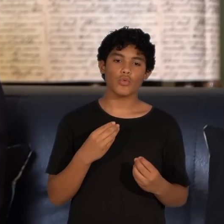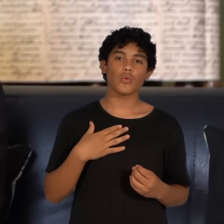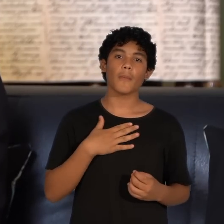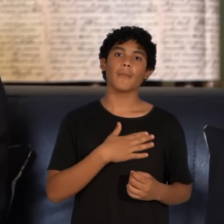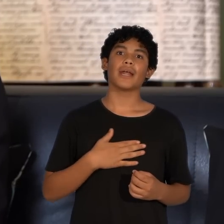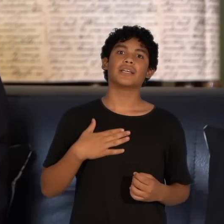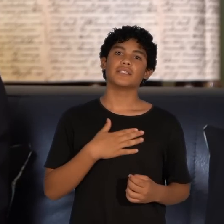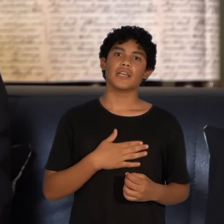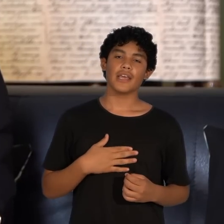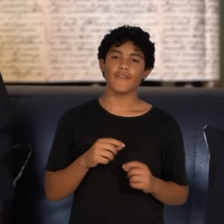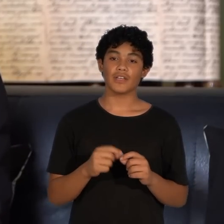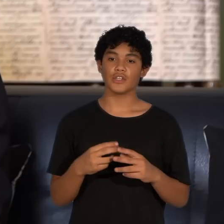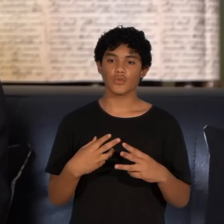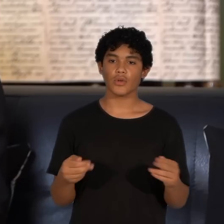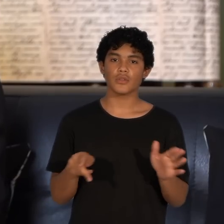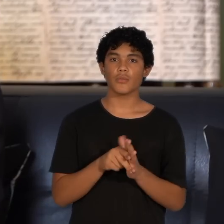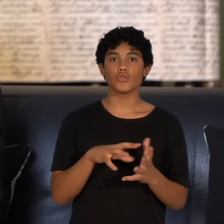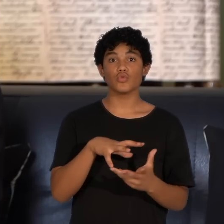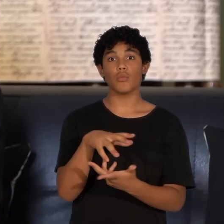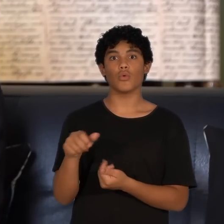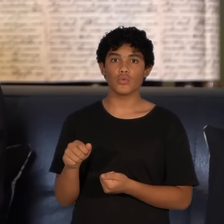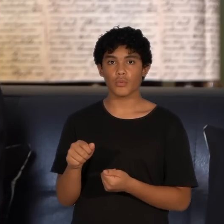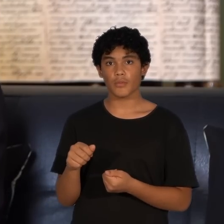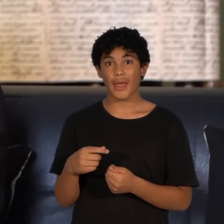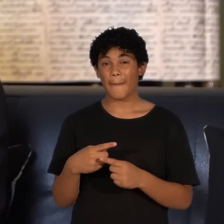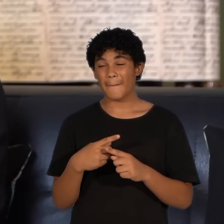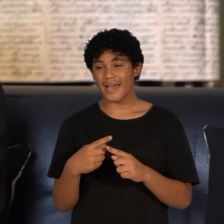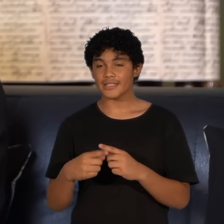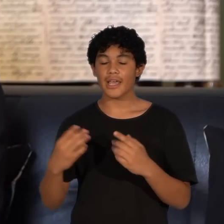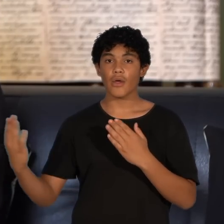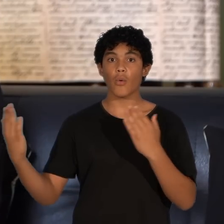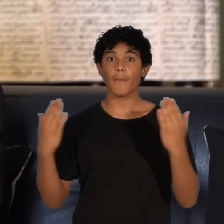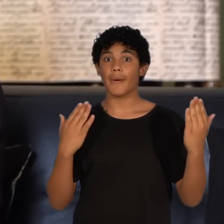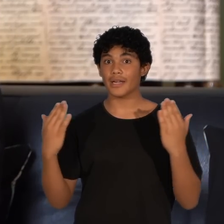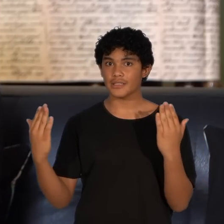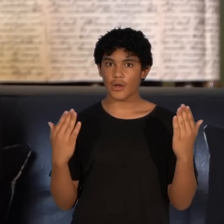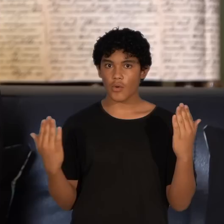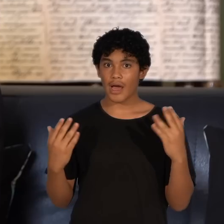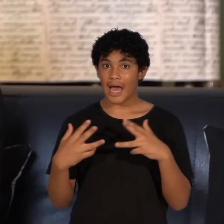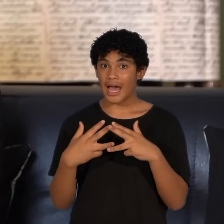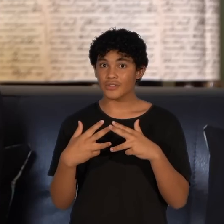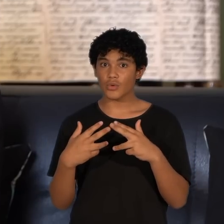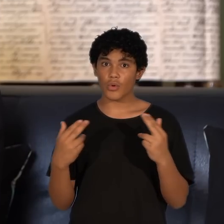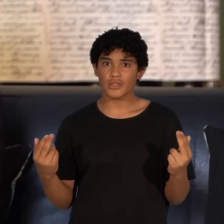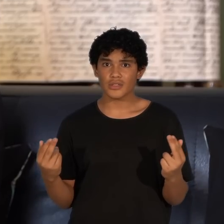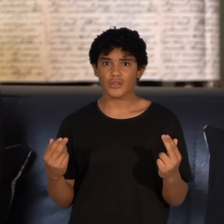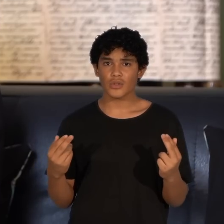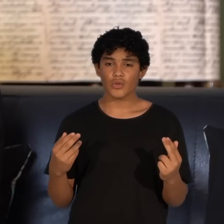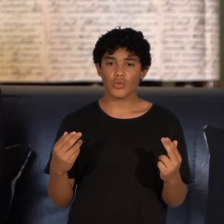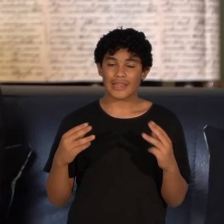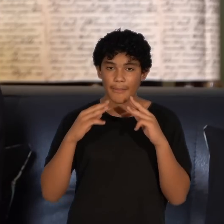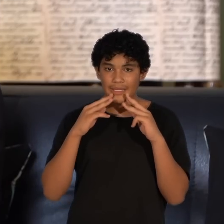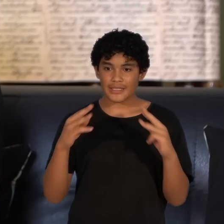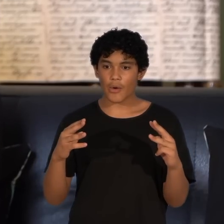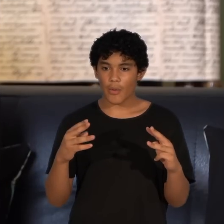vida. Tem aquela coisa da dopamina exagerada, né? Mas em compensação, para as coisas